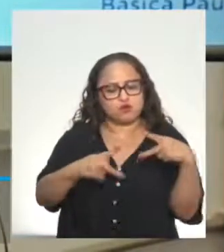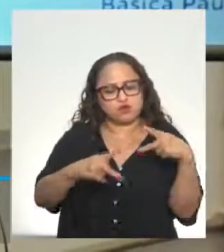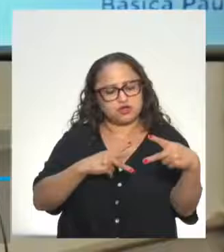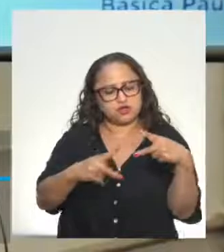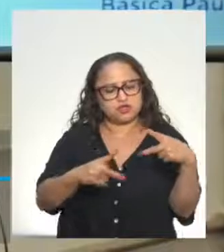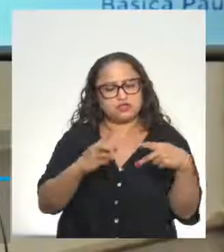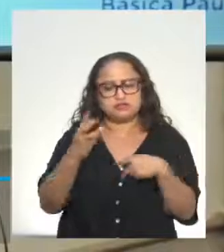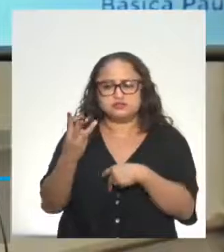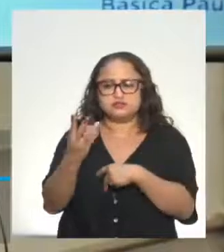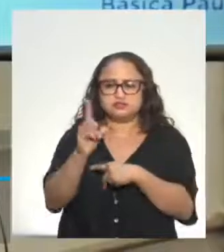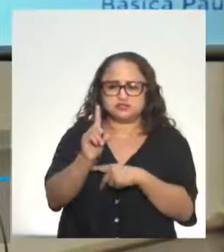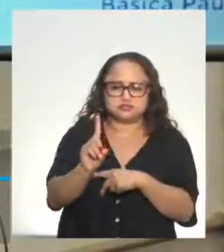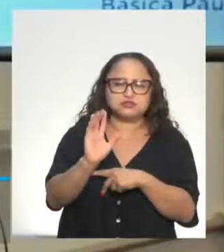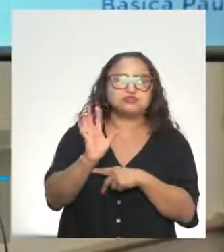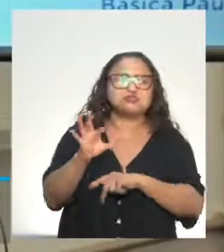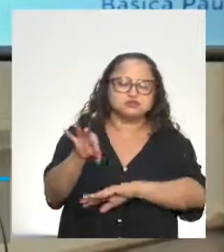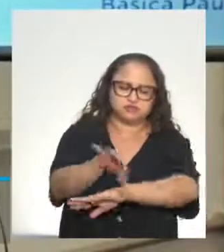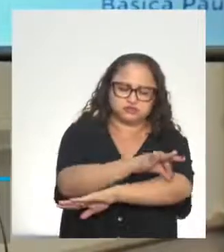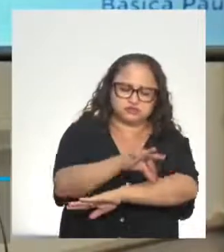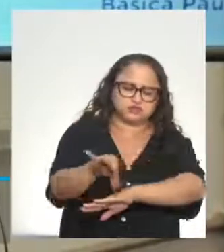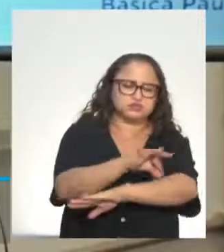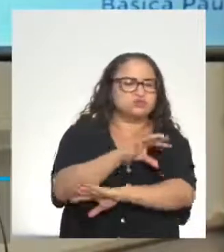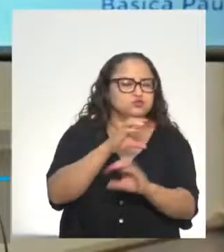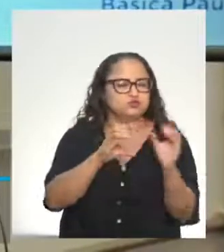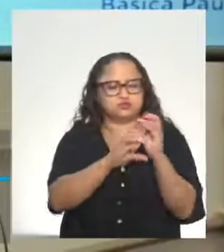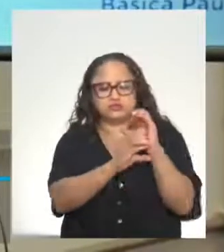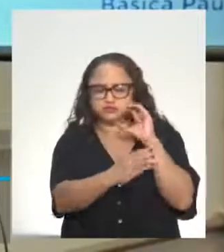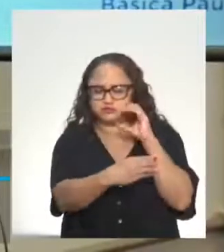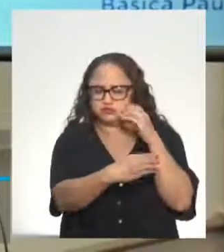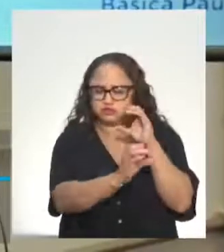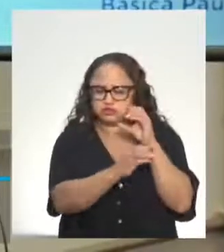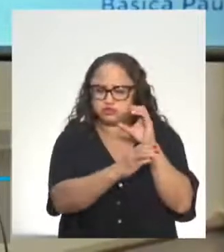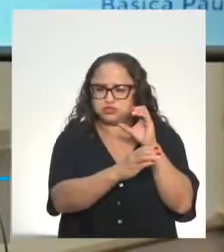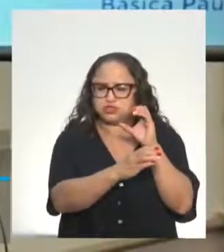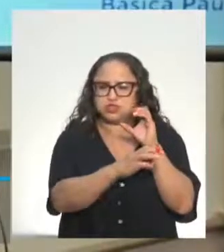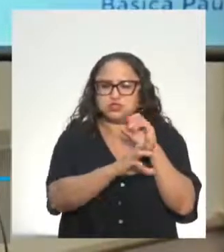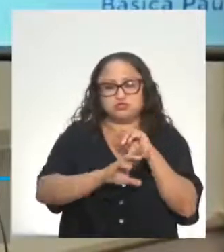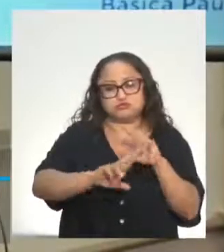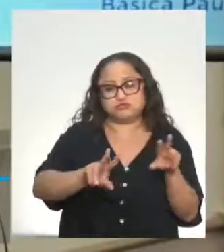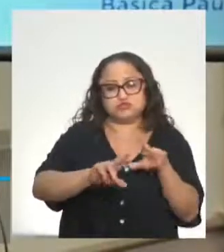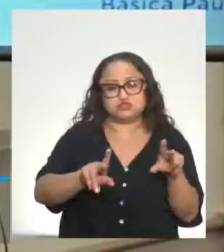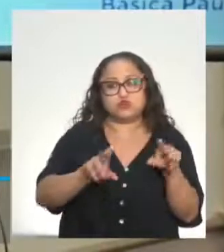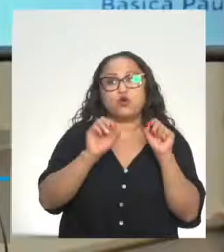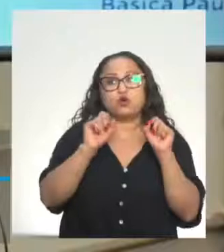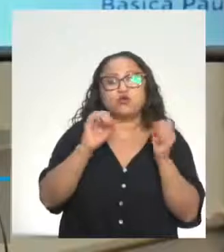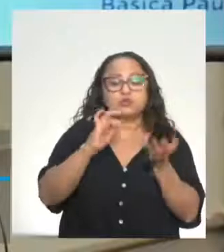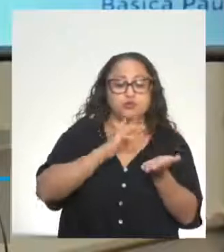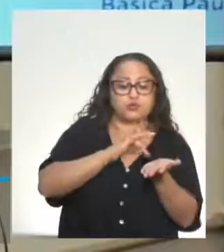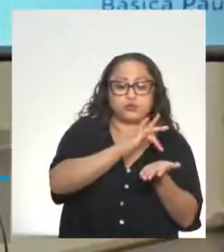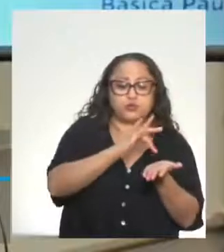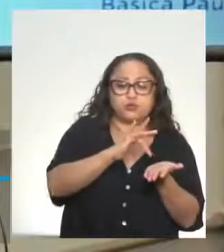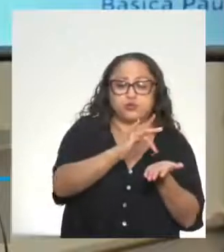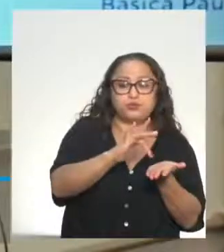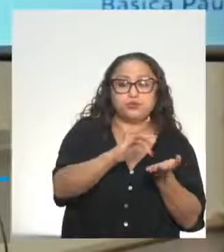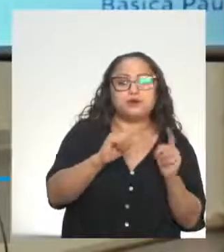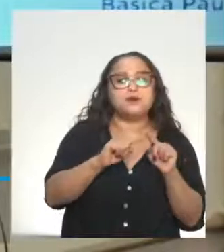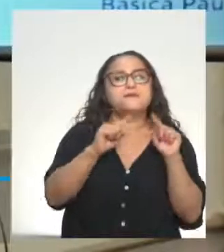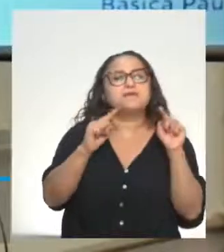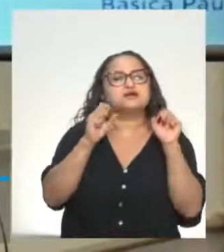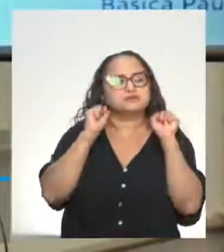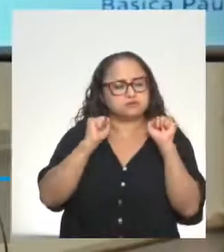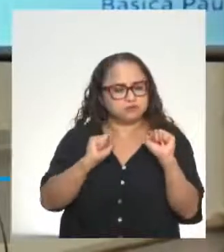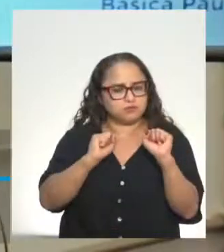já pensando em arquitetura, talvez engenharia, não só nos objetos a serem impressos. Então, ali você consegue construir alguns